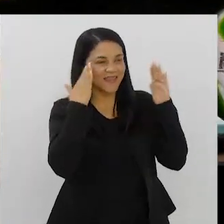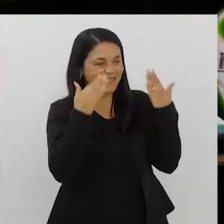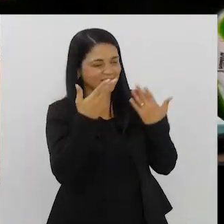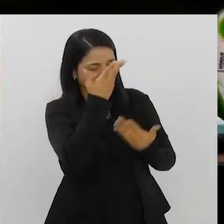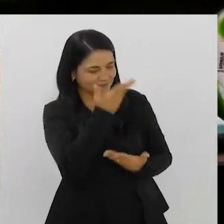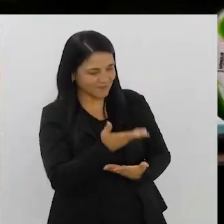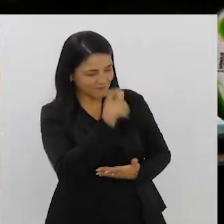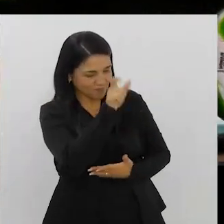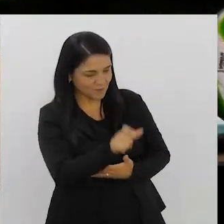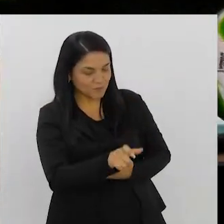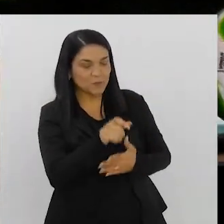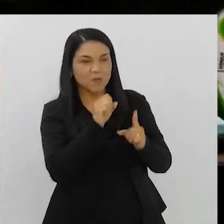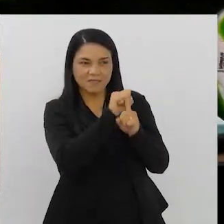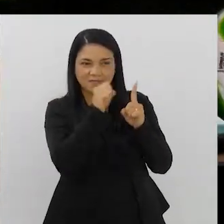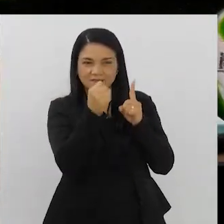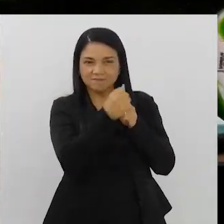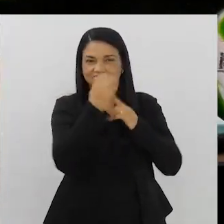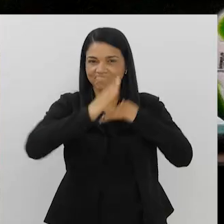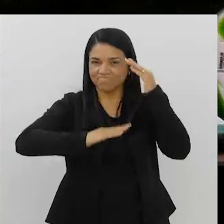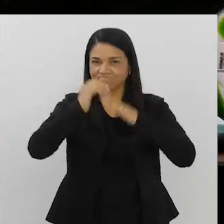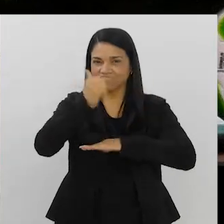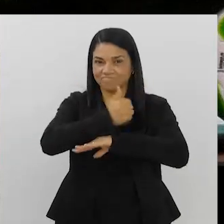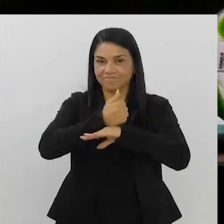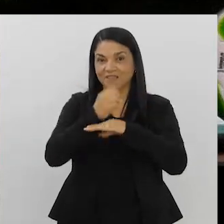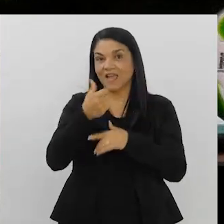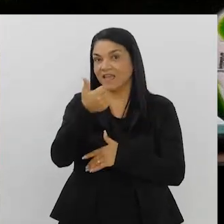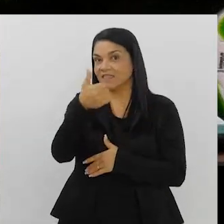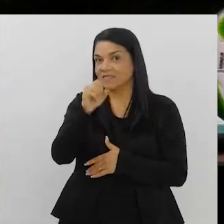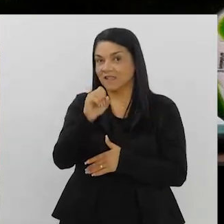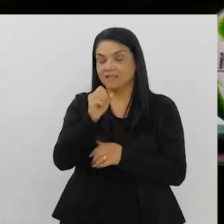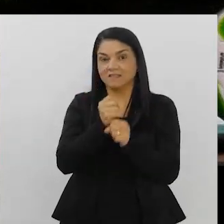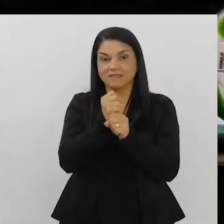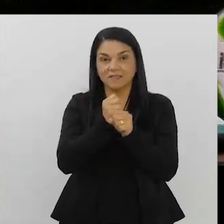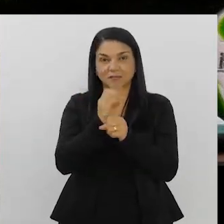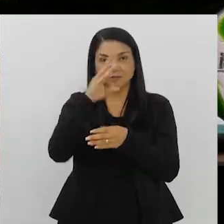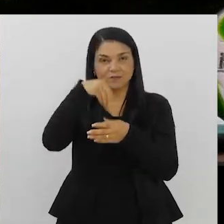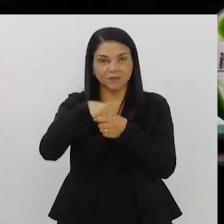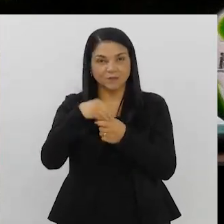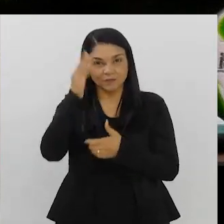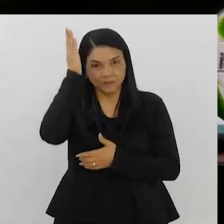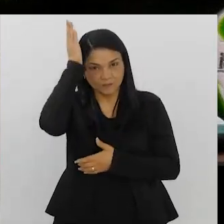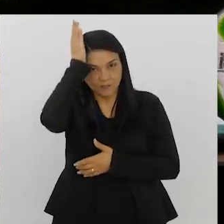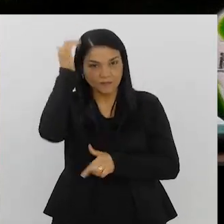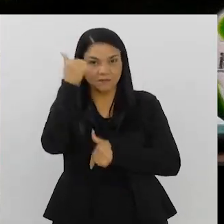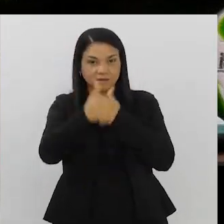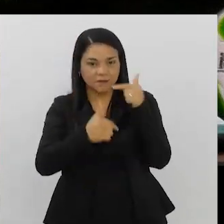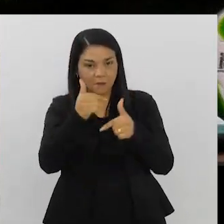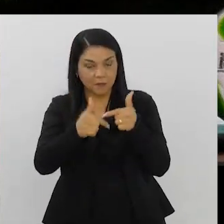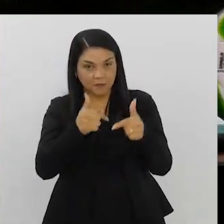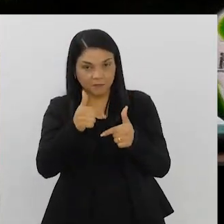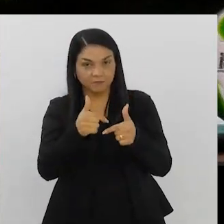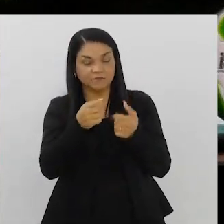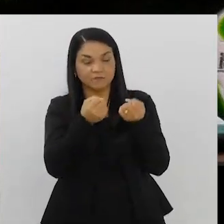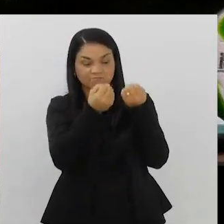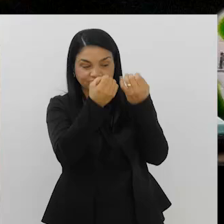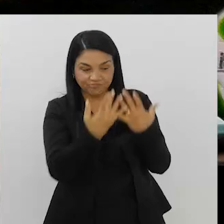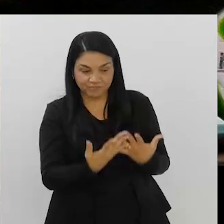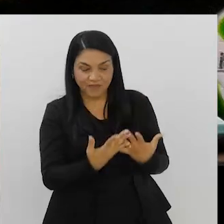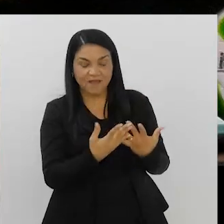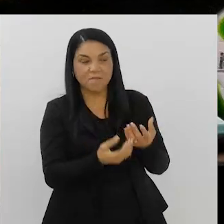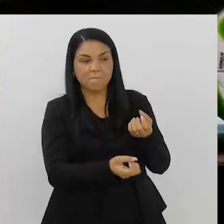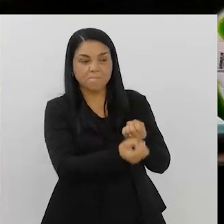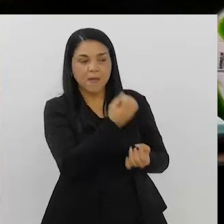uma assistente social, já há 10 anos no SESC, trabalhando nisso, e é oriunda, você já nos contou. Eu quero que você conte